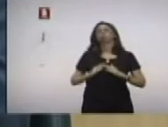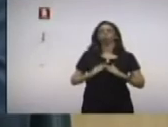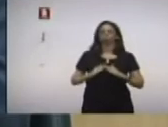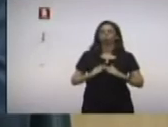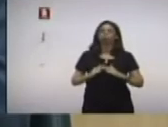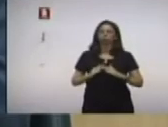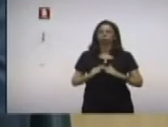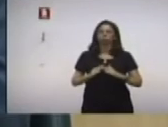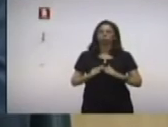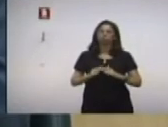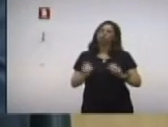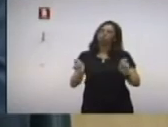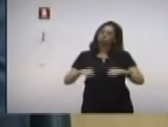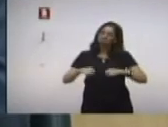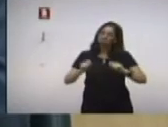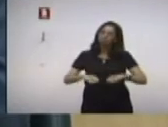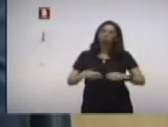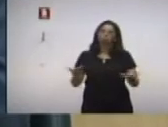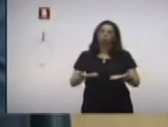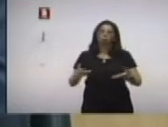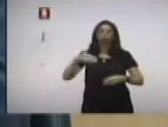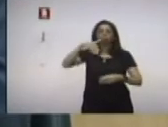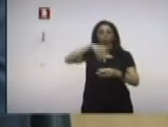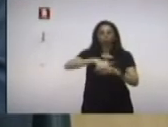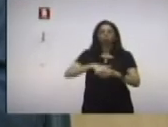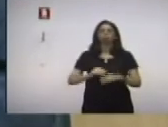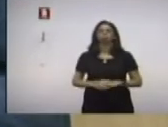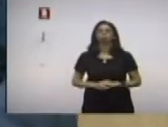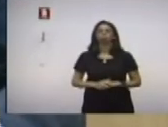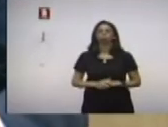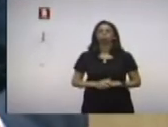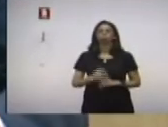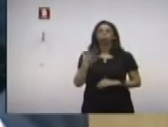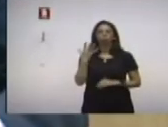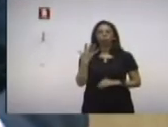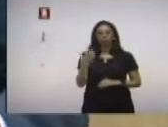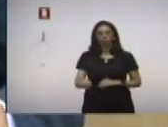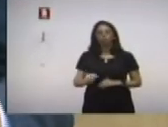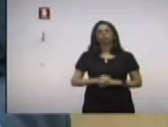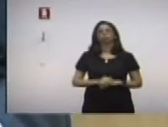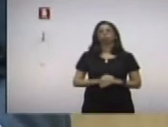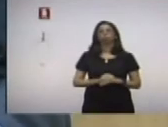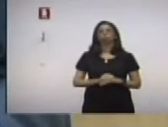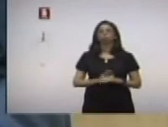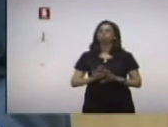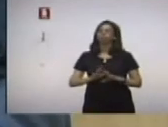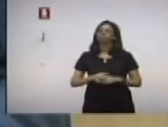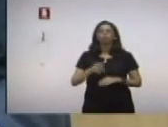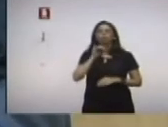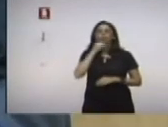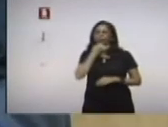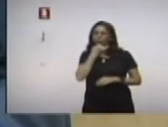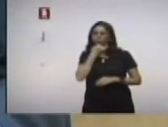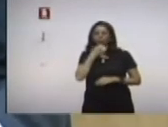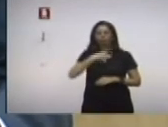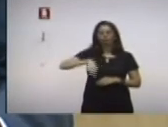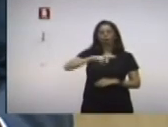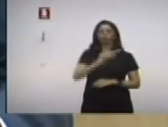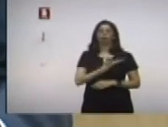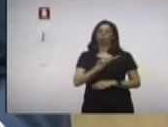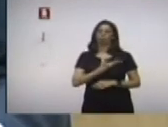o ideal é que seja votada a pose de seja votado favorável discordo com os colegas que são